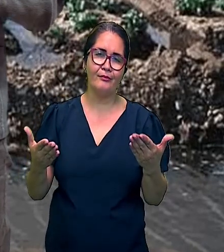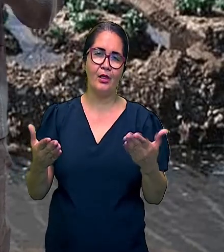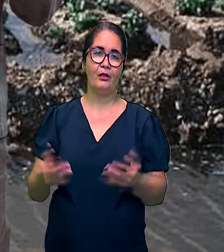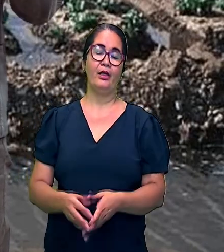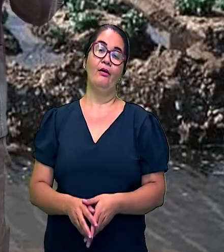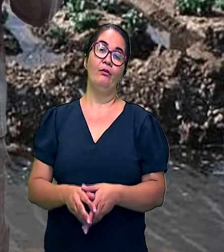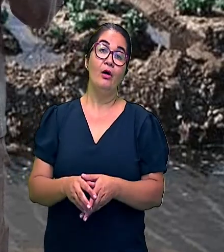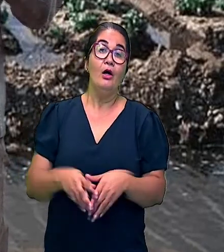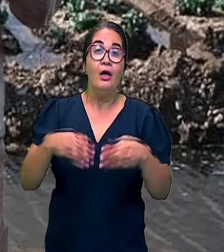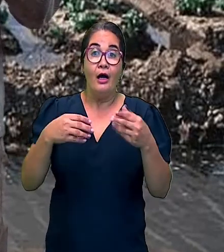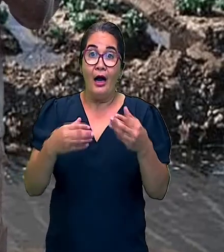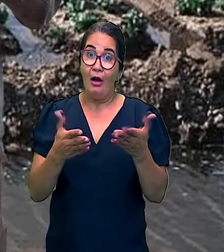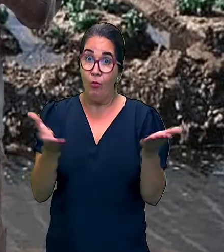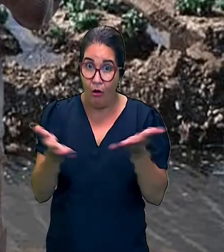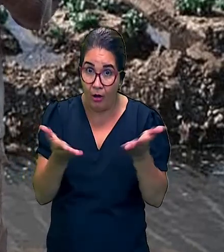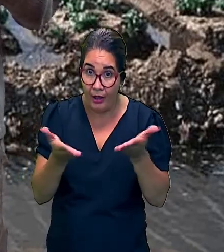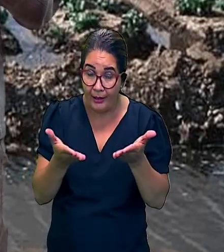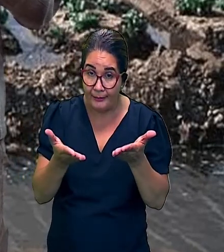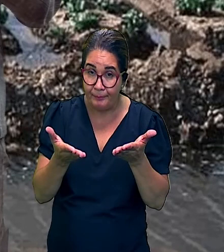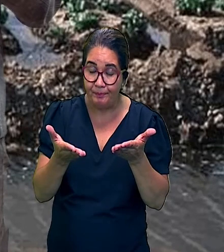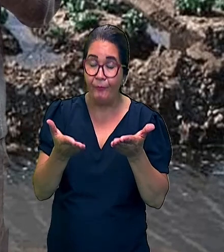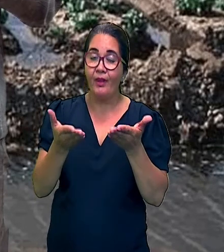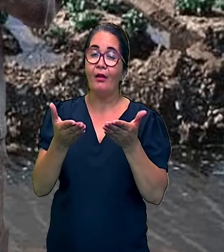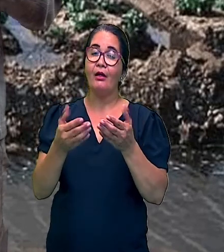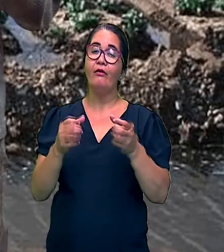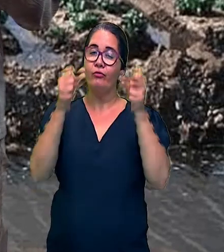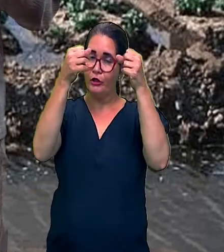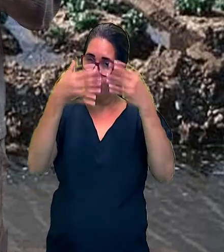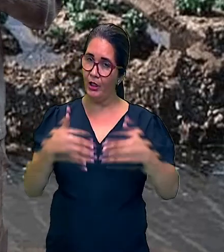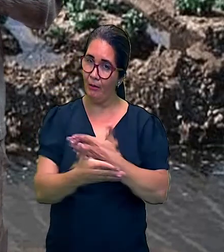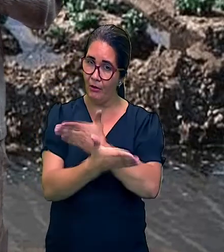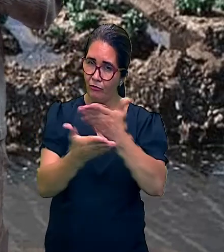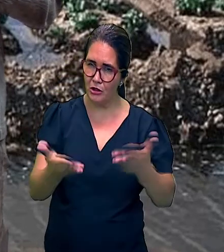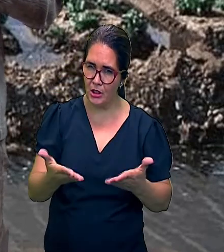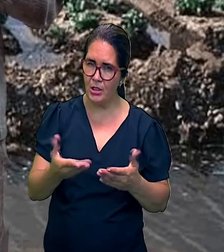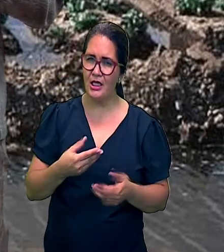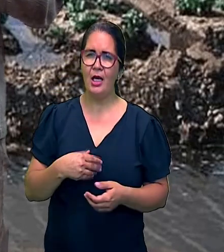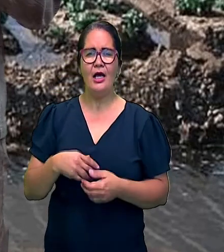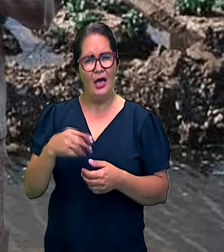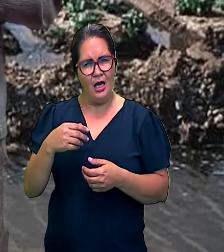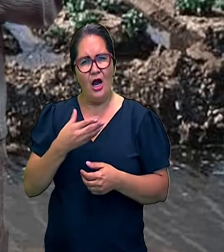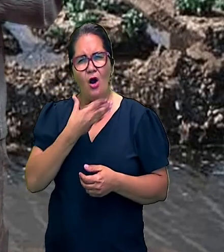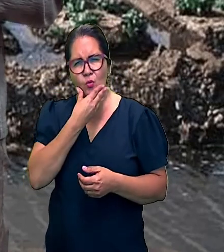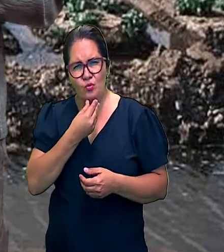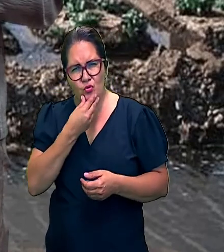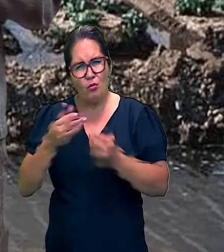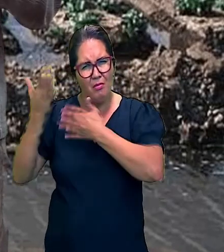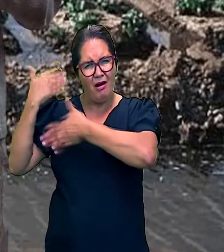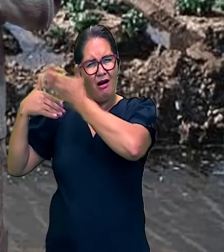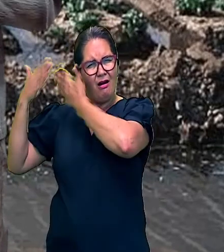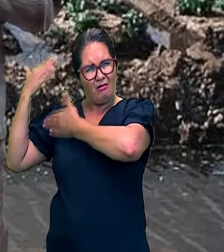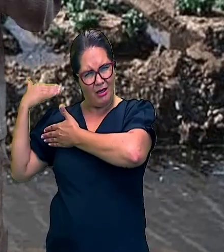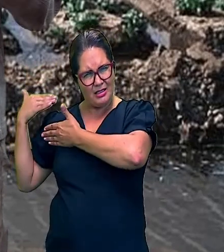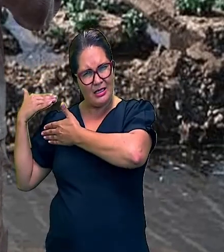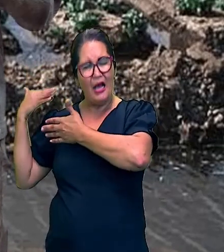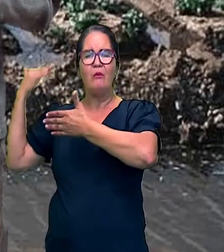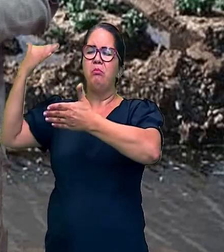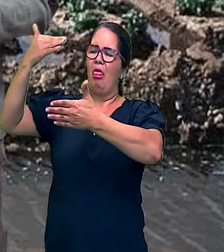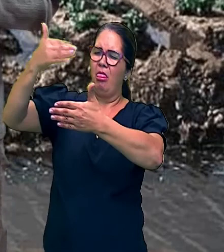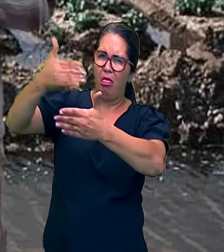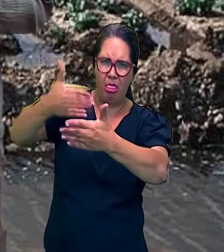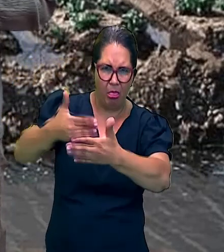viviam os nossos antepassados, Homo habilis, Neandertal, Homo sapiens, vivem a maioria dos